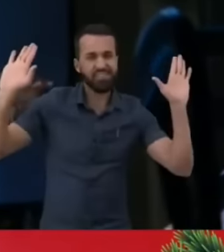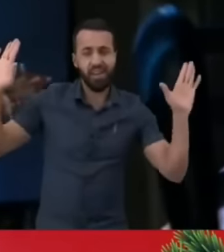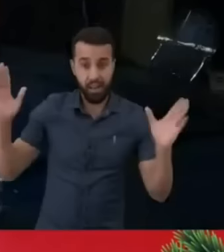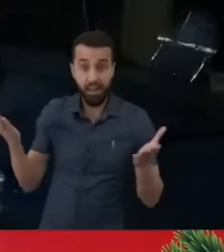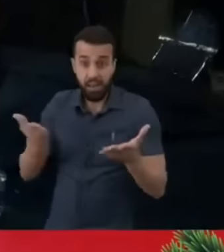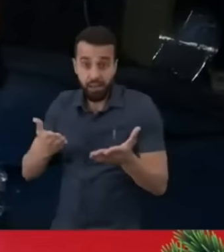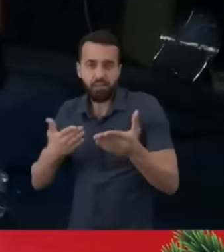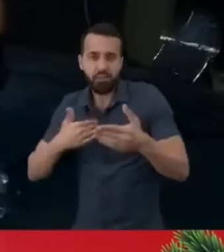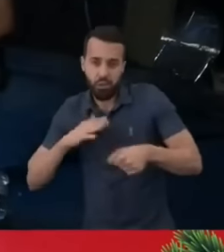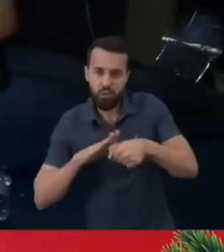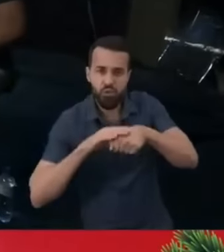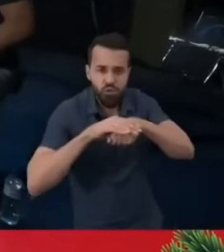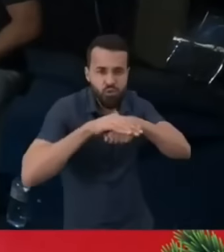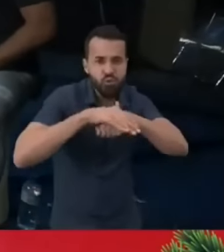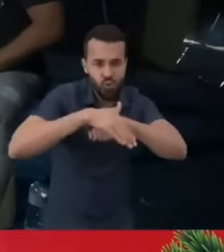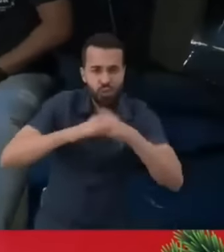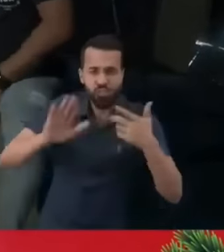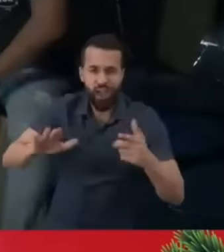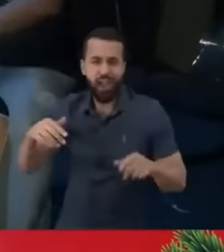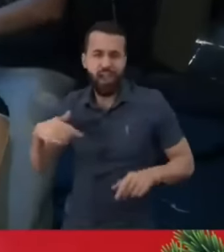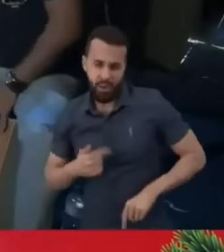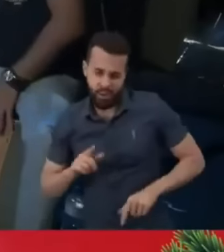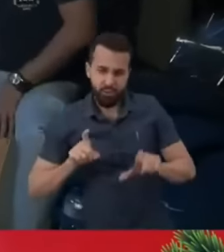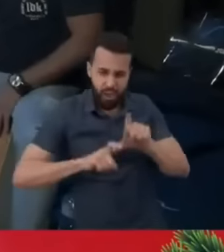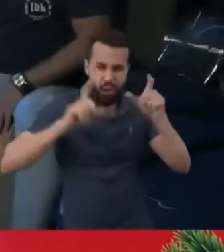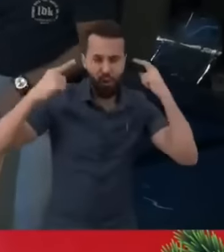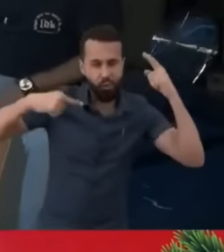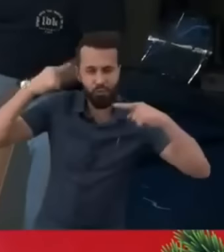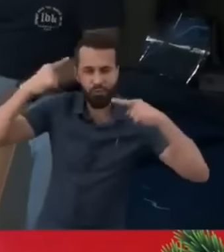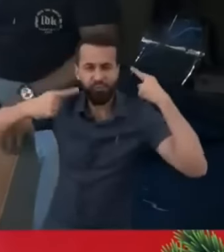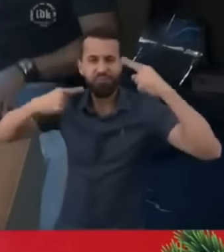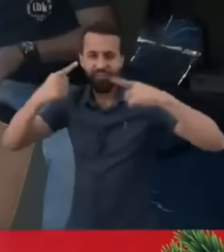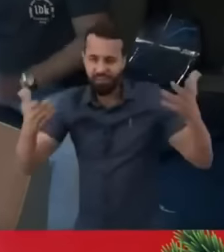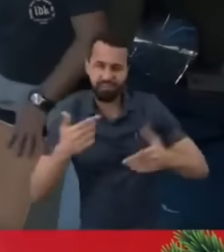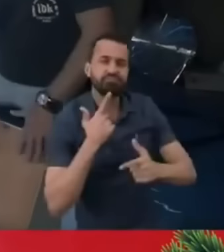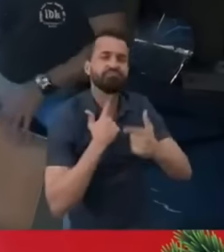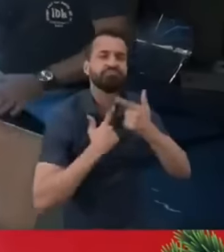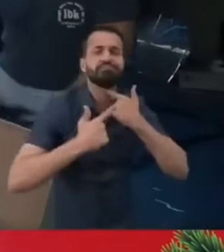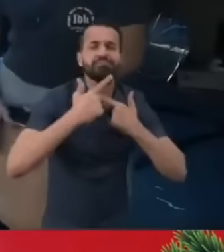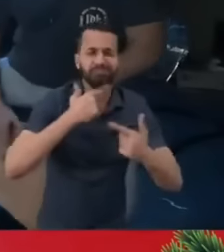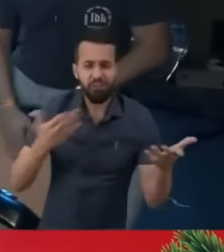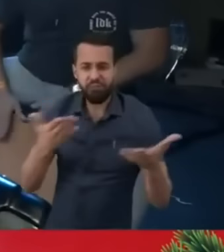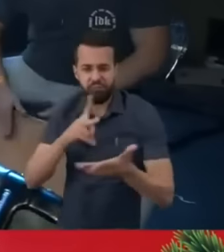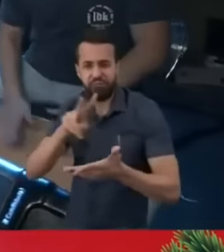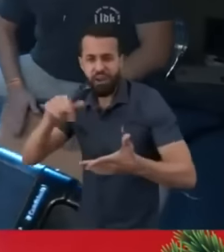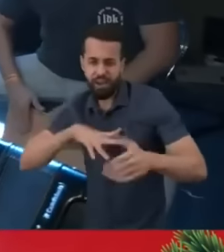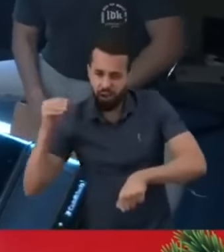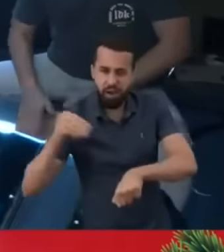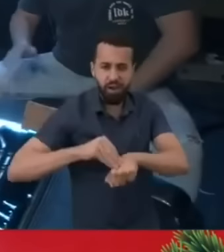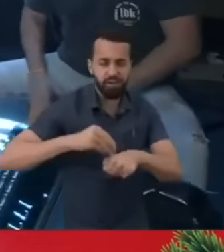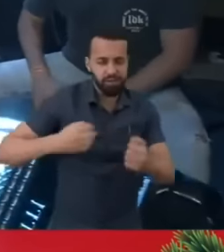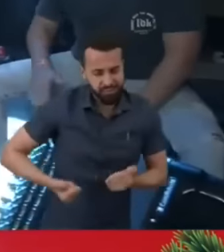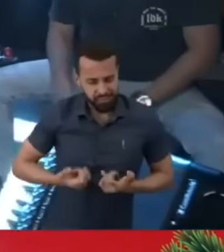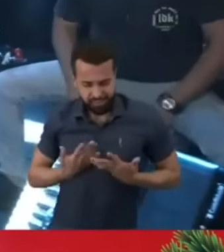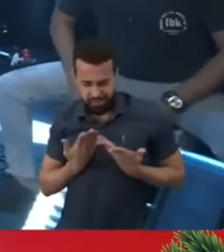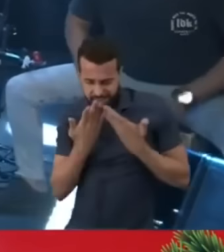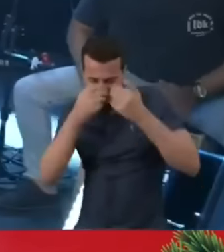Foi mais uma noite aí na conta da loucura. Hoje o desejo é quem vai levar a culpa do